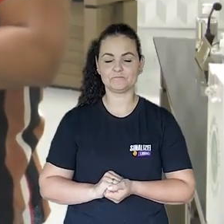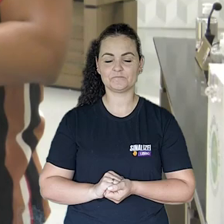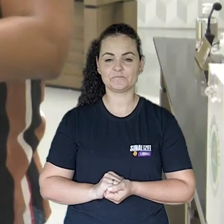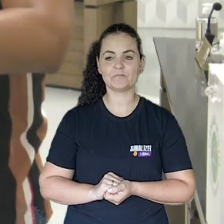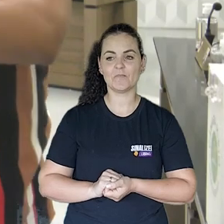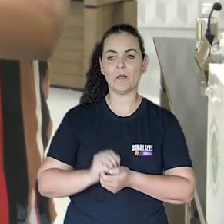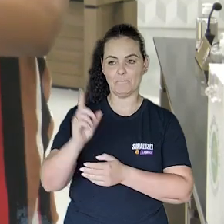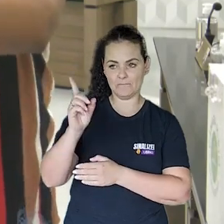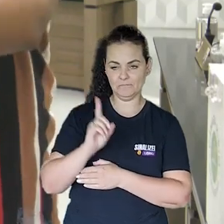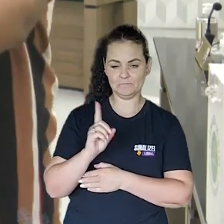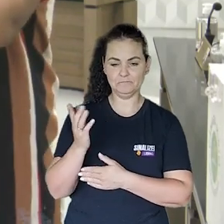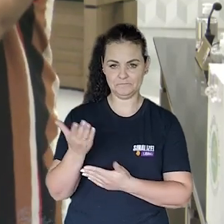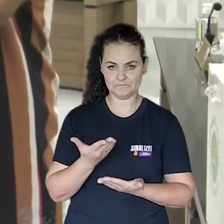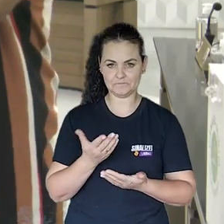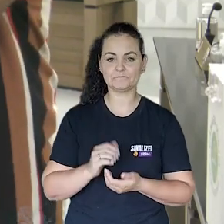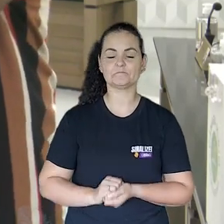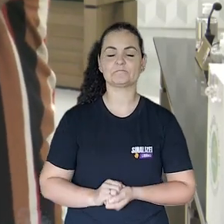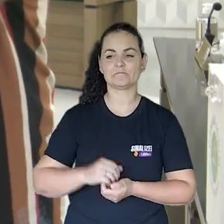Cadê o...